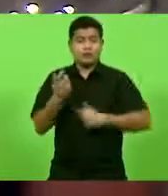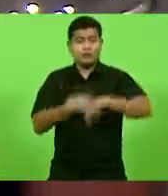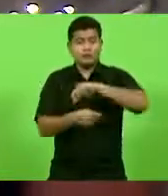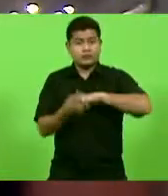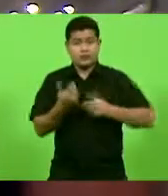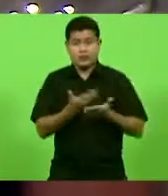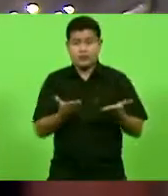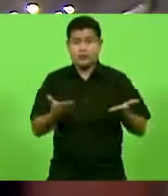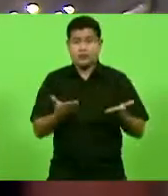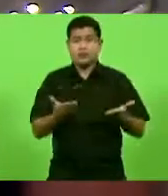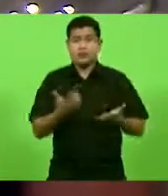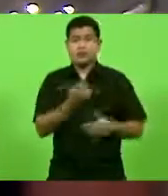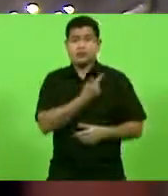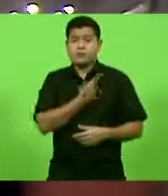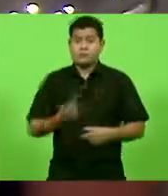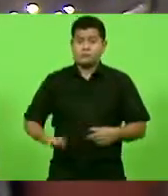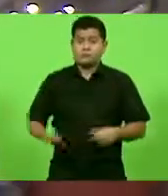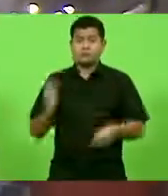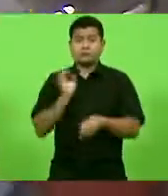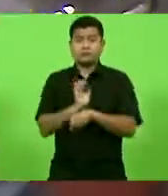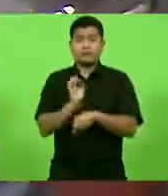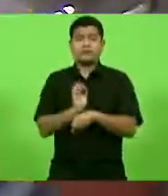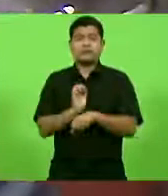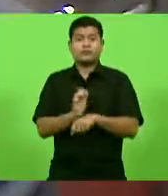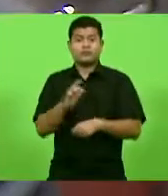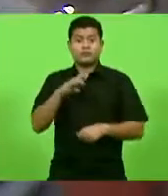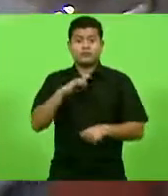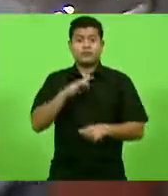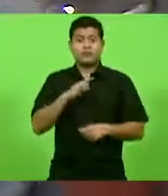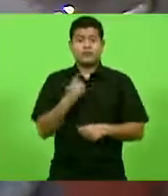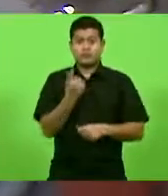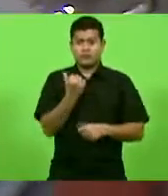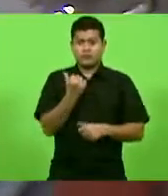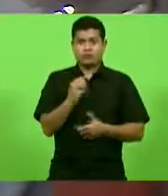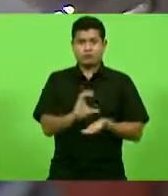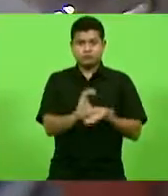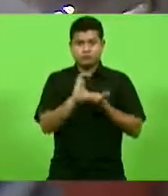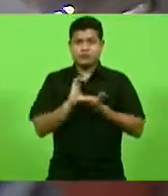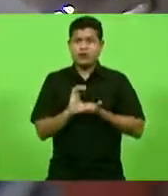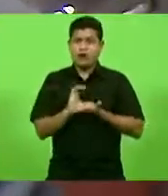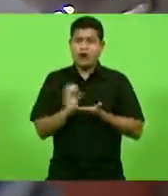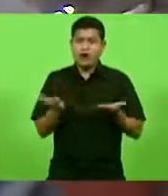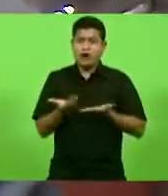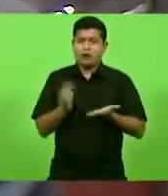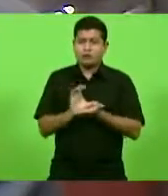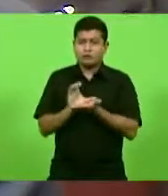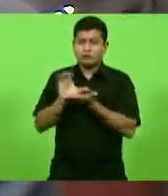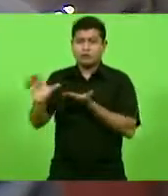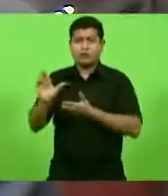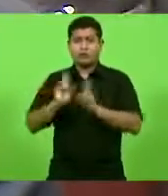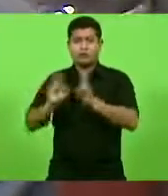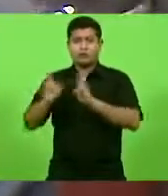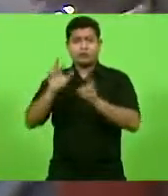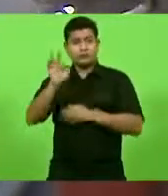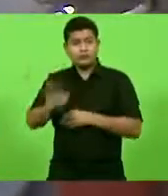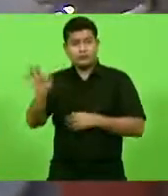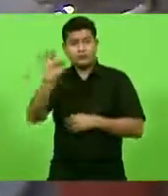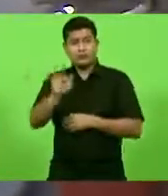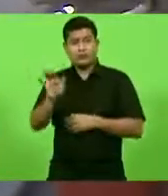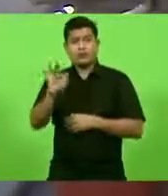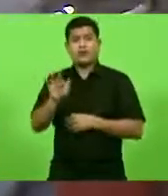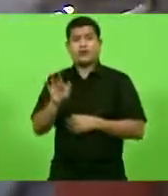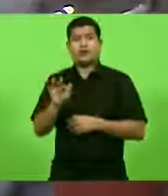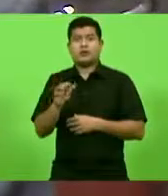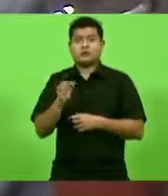governo do Estado voltou a ter a sua capacidade de investimento. E serão aplicados agora em rodovias federais nos próximos 2, 3 anos, nada